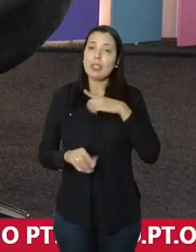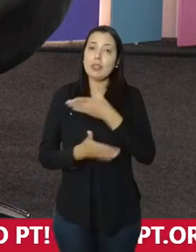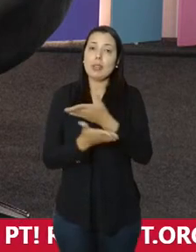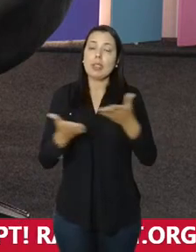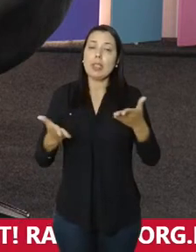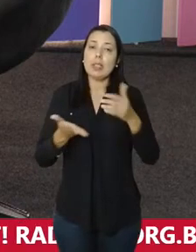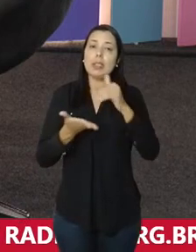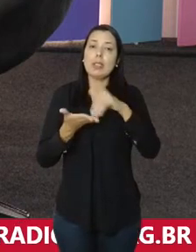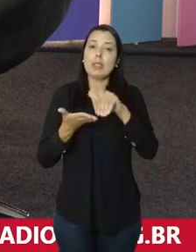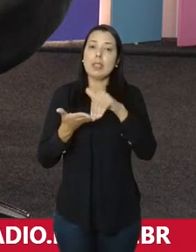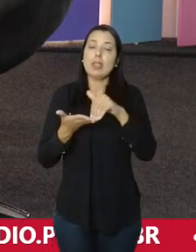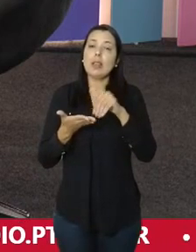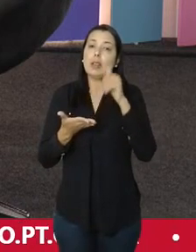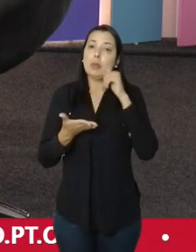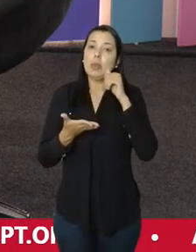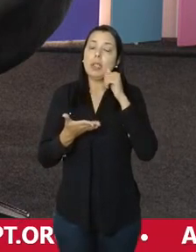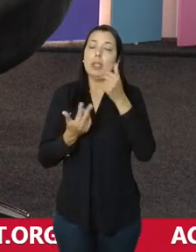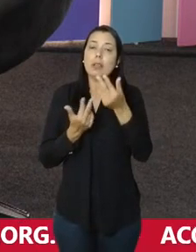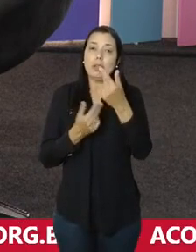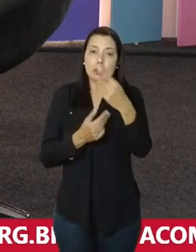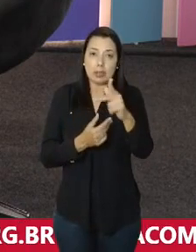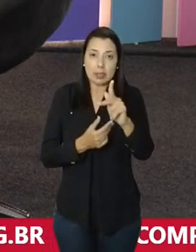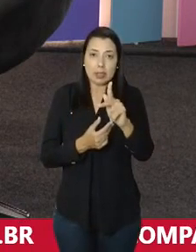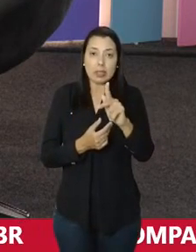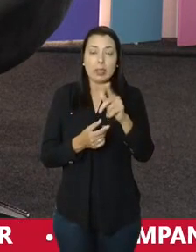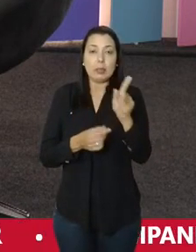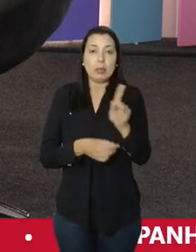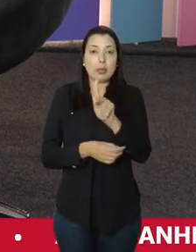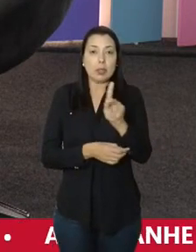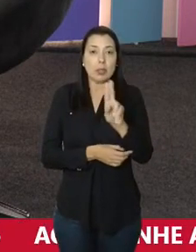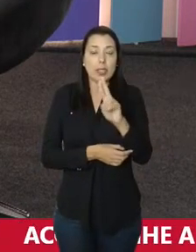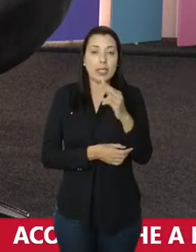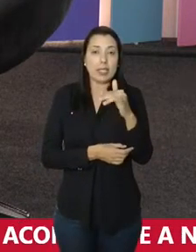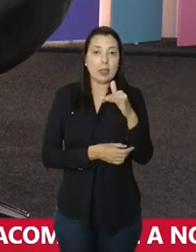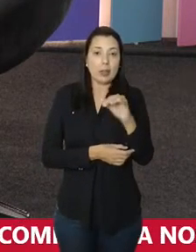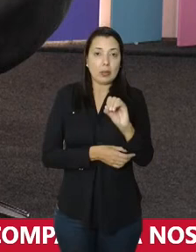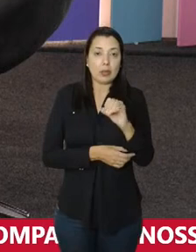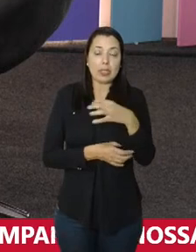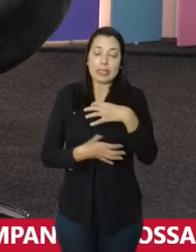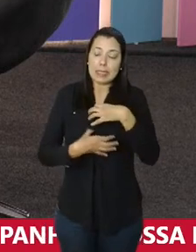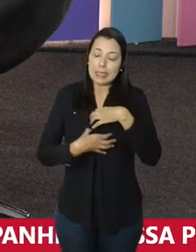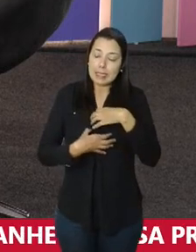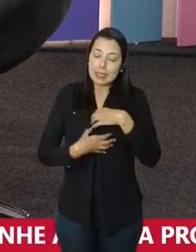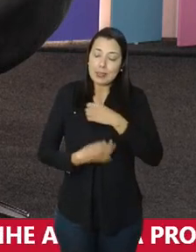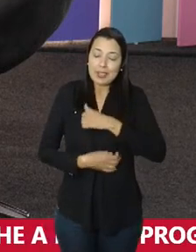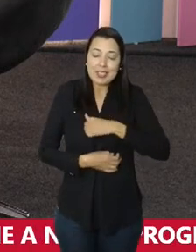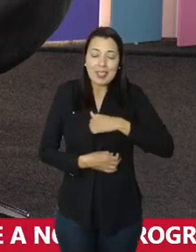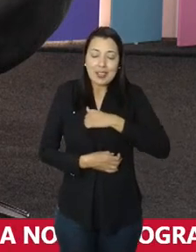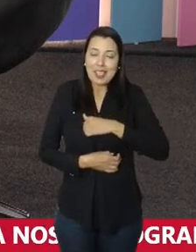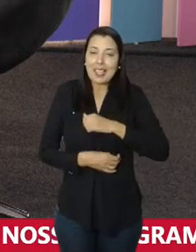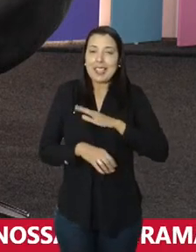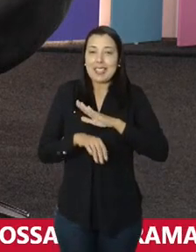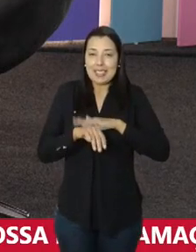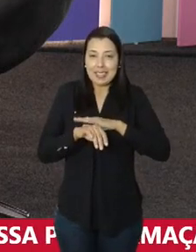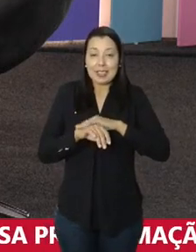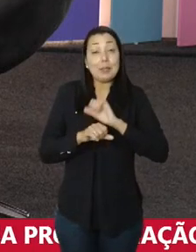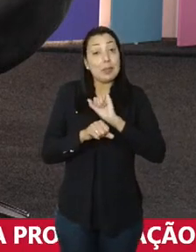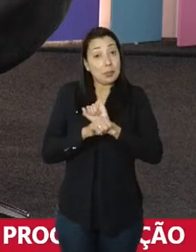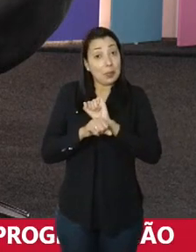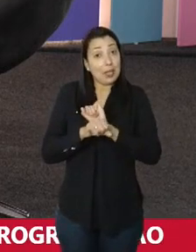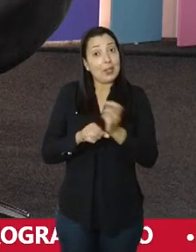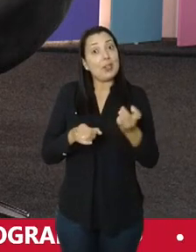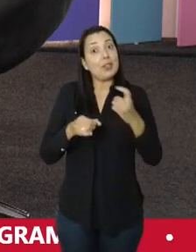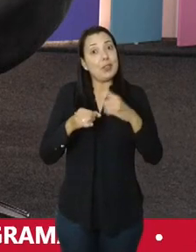dessa secretaria uma mulher como a senhora, professora Eleonora. Eu sinto muitas saudades desse tempo e espero que a